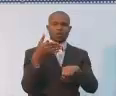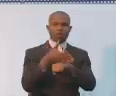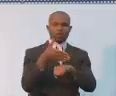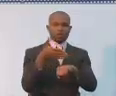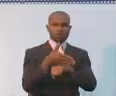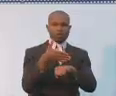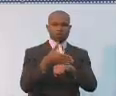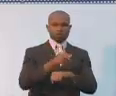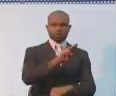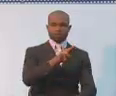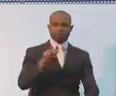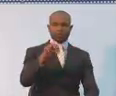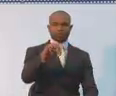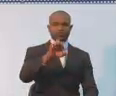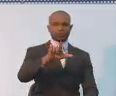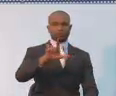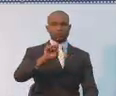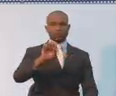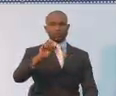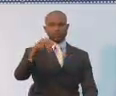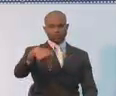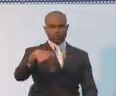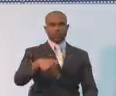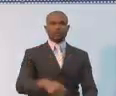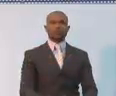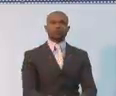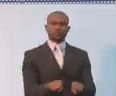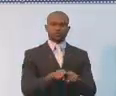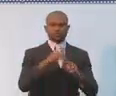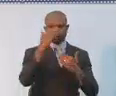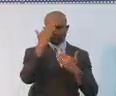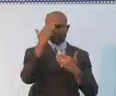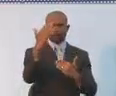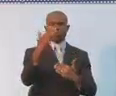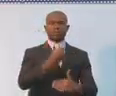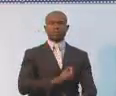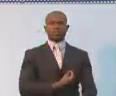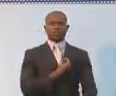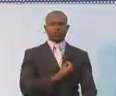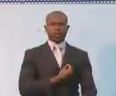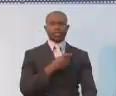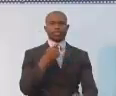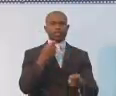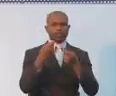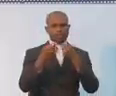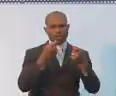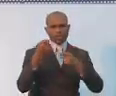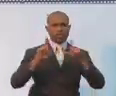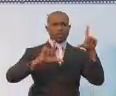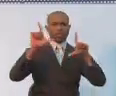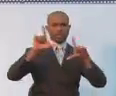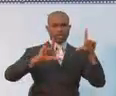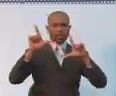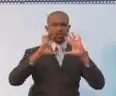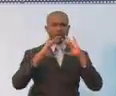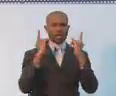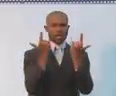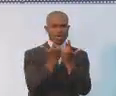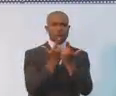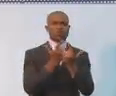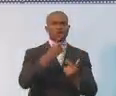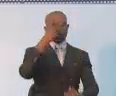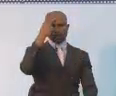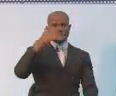assessor, o Nelson. Gostaria de agradecer também a presença da imprensa, o pessoal da TV Câmara, o pessoal